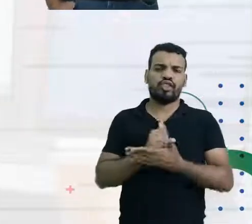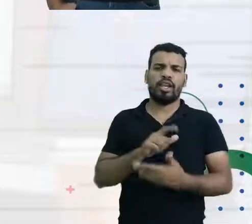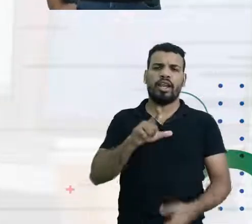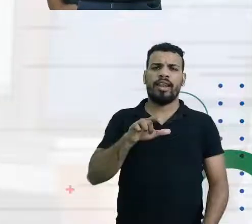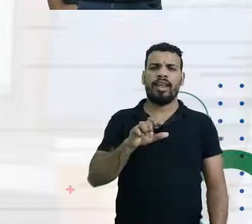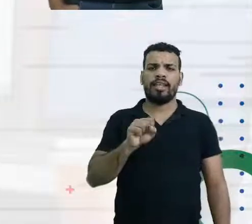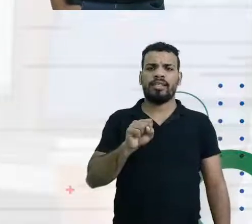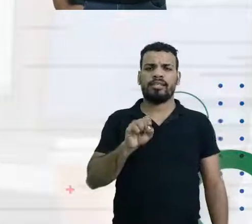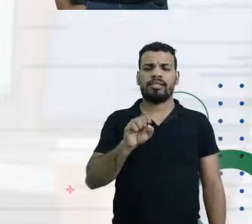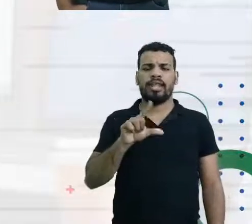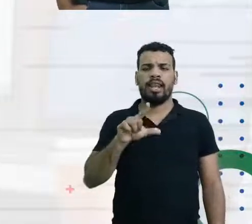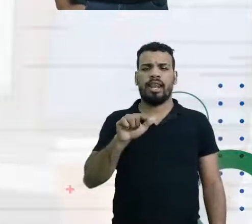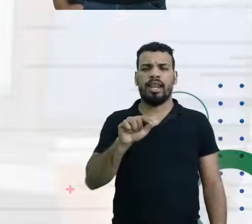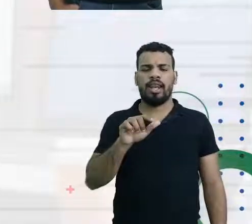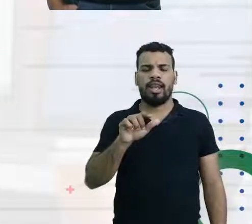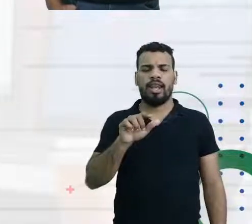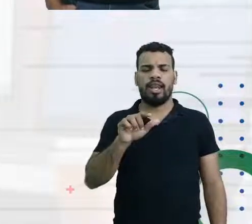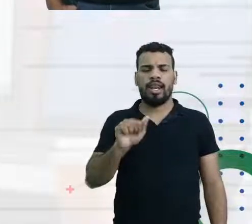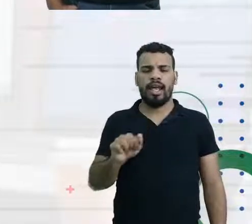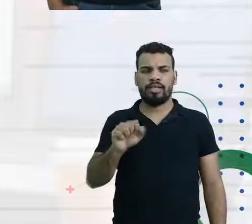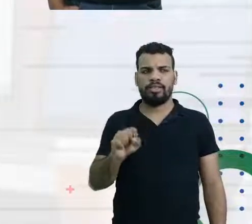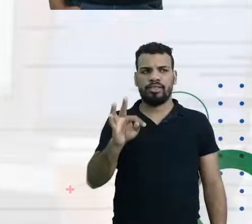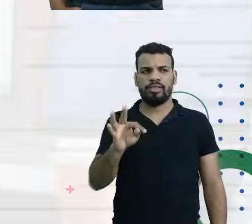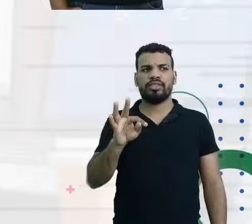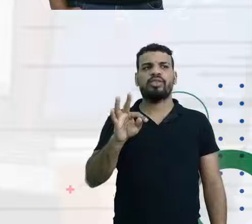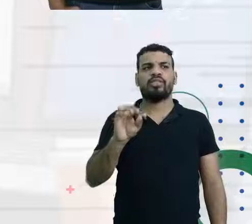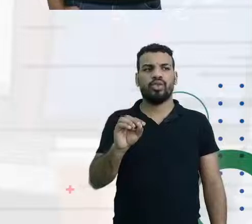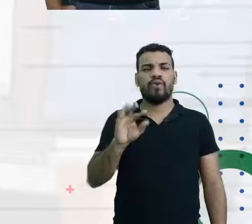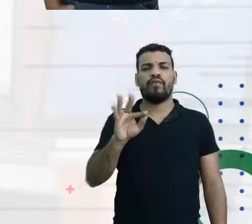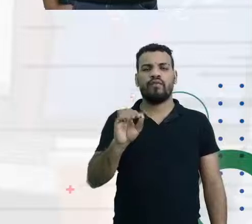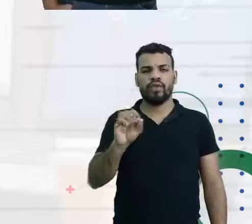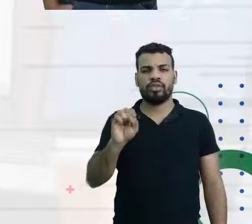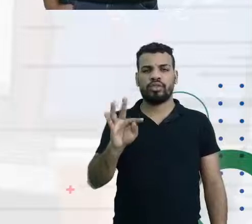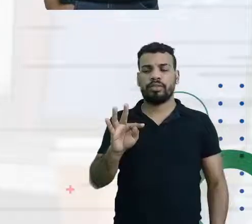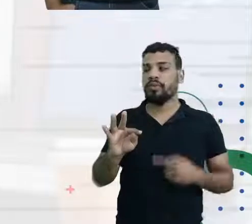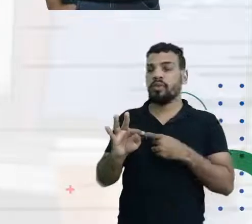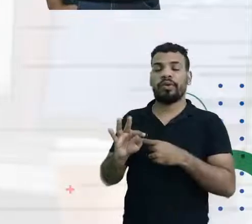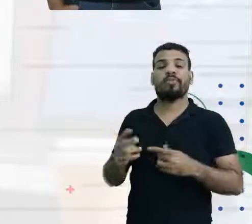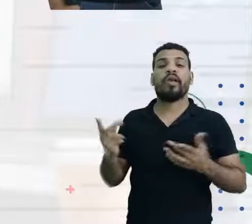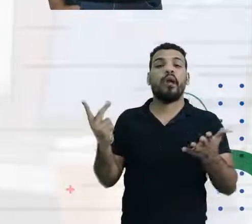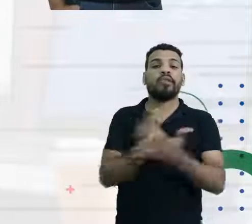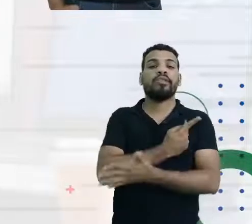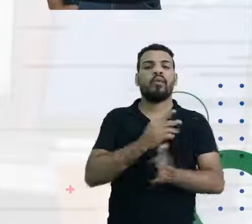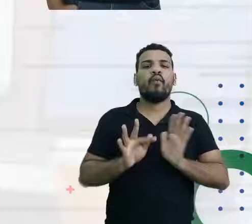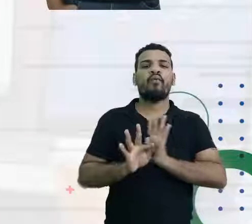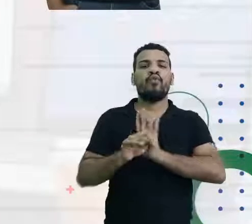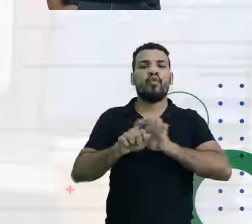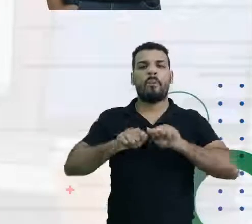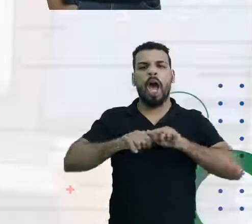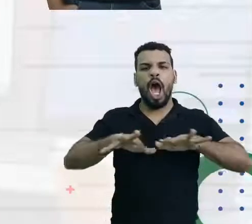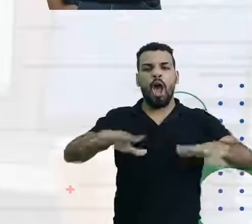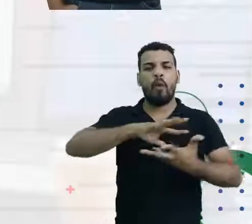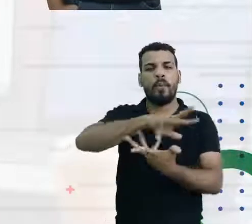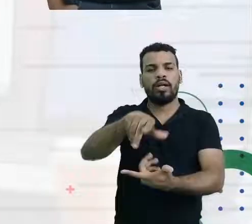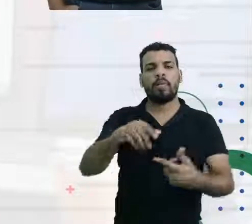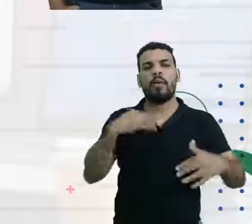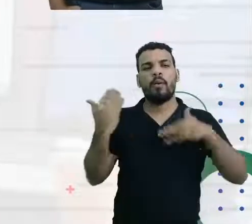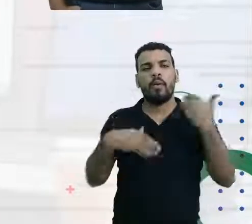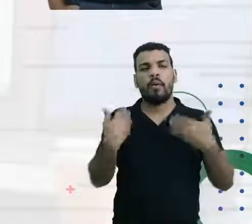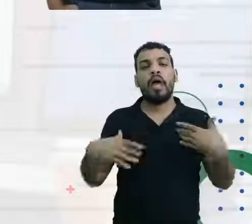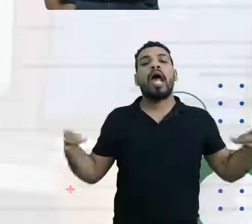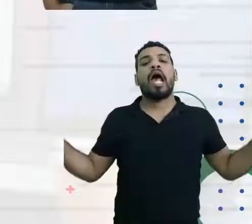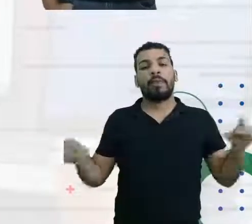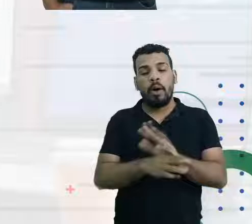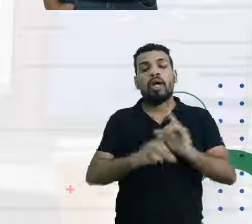Que é um cenário pós-apocalíptico, onde a humanidade é dominada por um fungo. E a intenção desse cenário